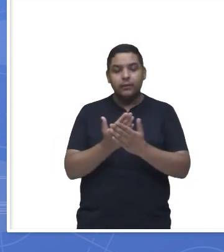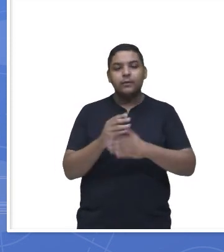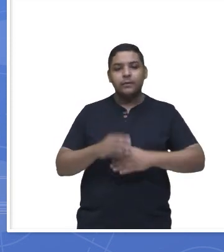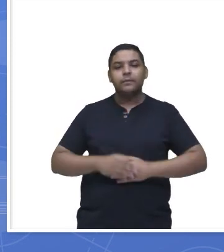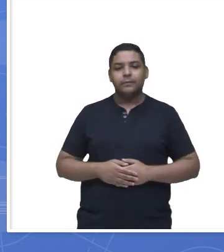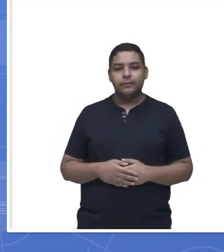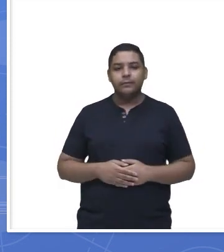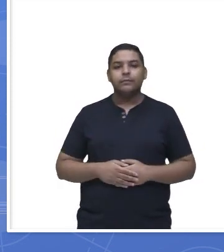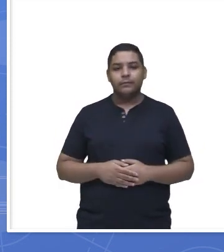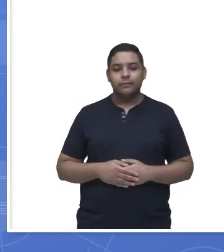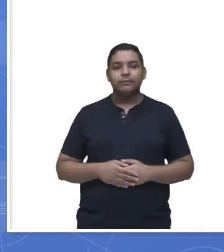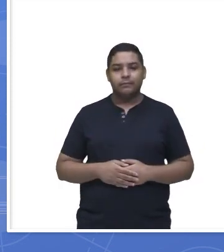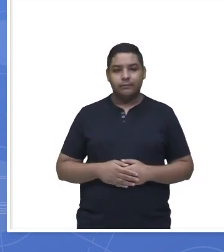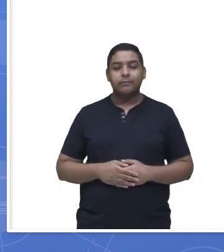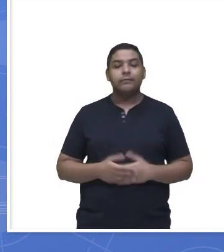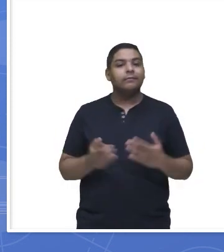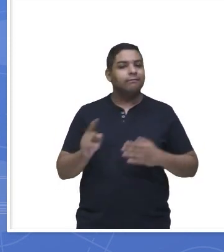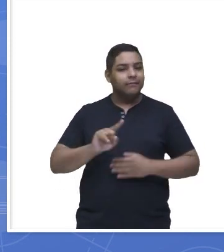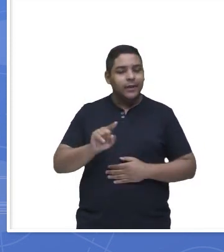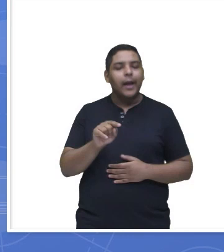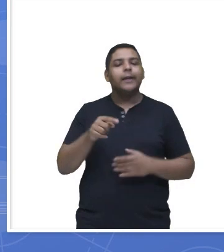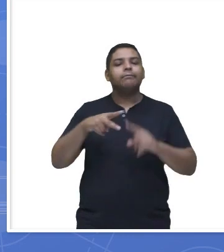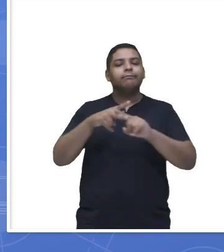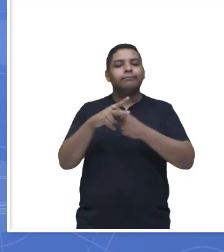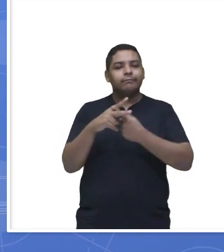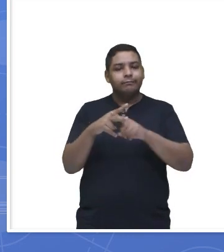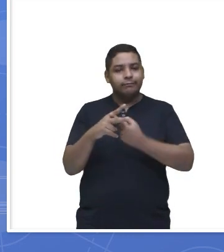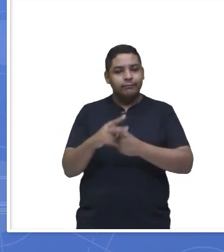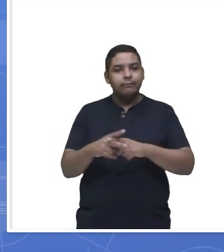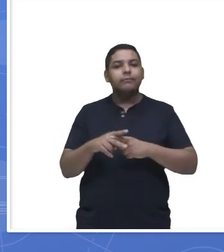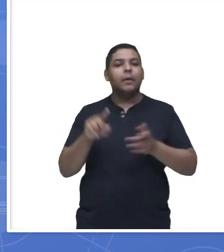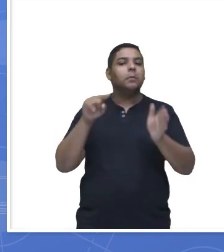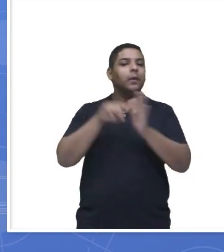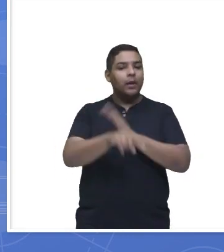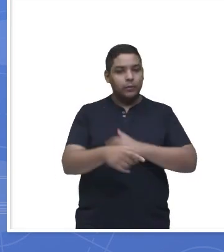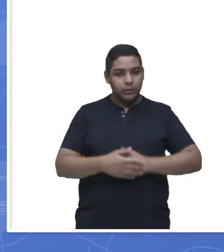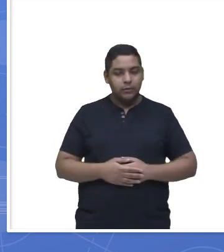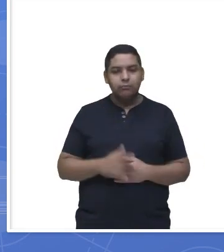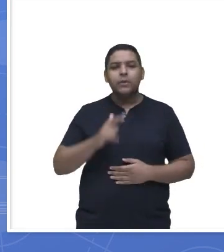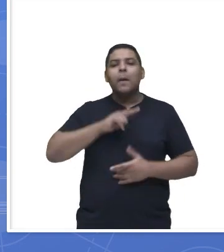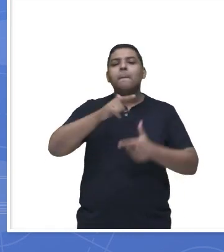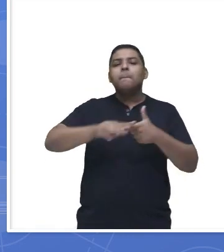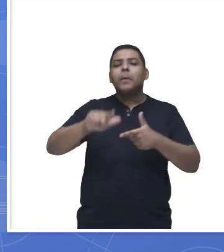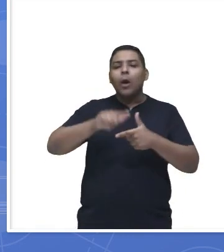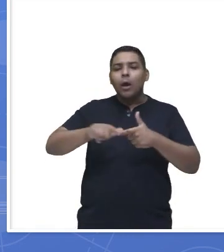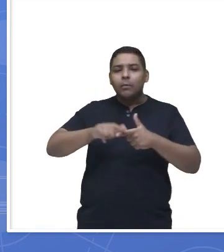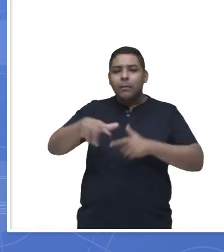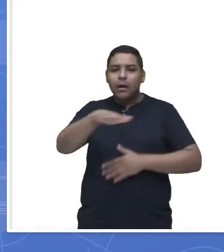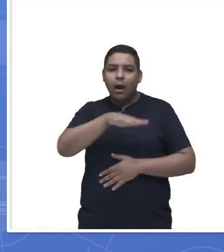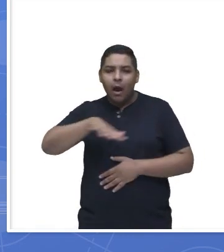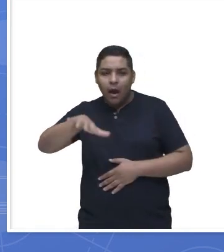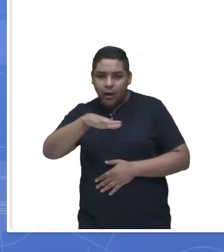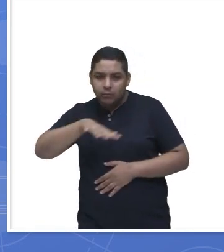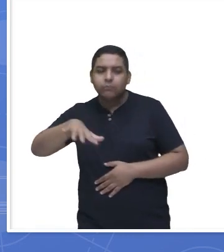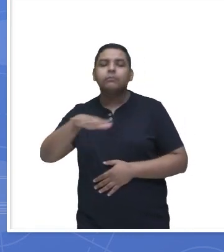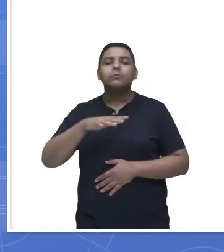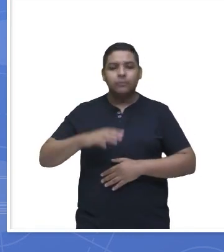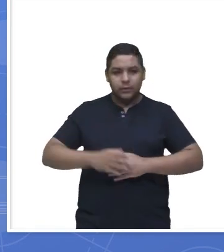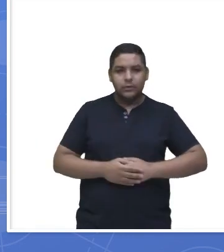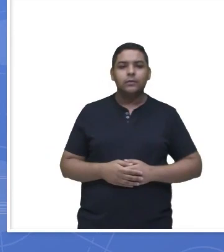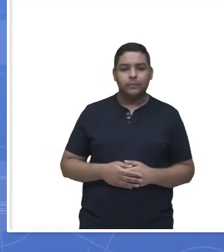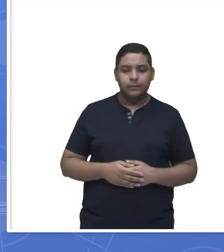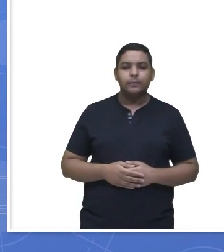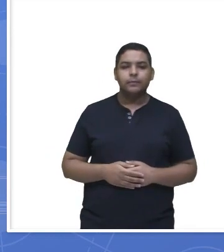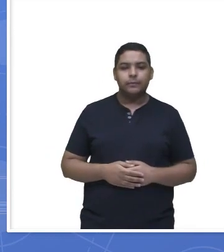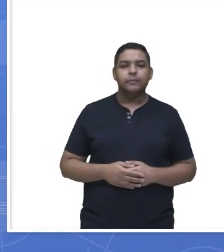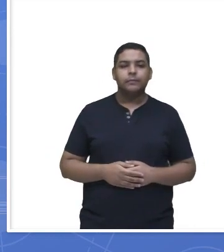A questão que ficou para vocês é uma questão que vai trazer problemas ambientais, né, a temática dos problemas ambientais. A